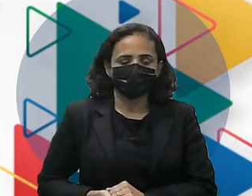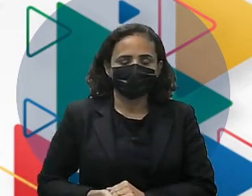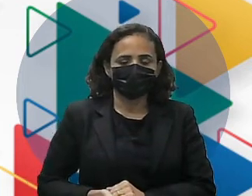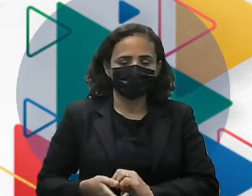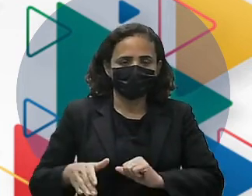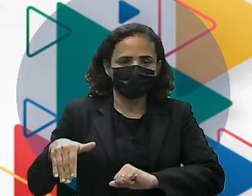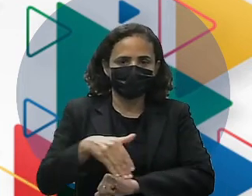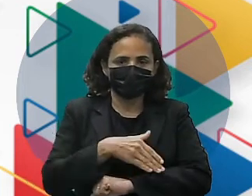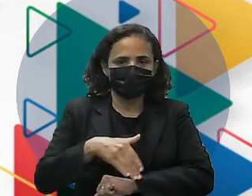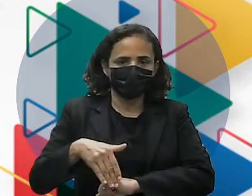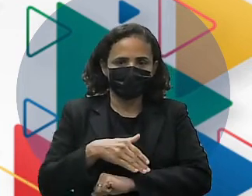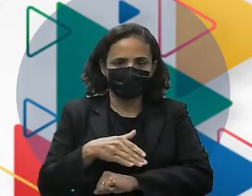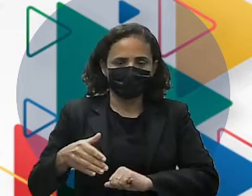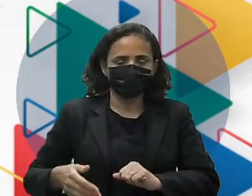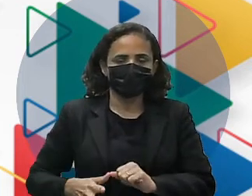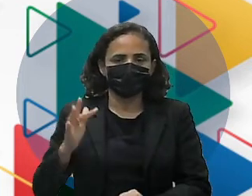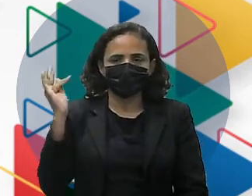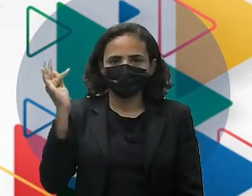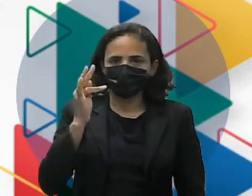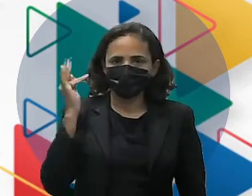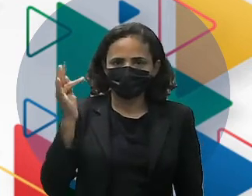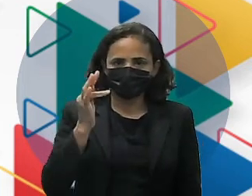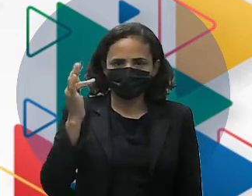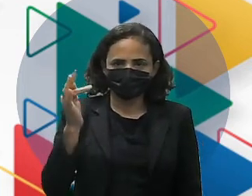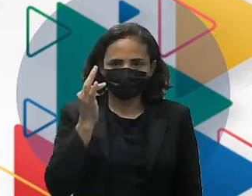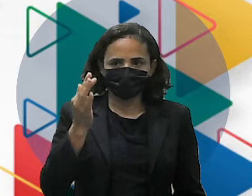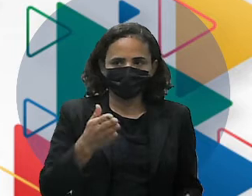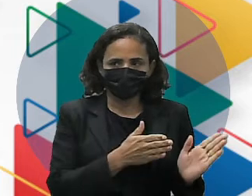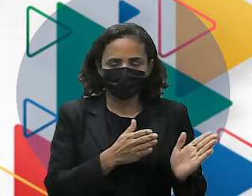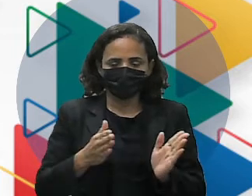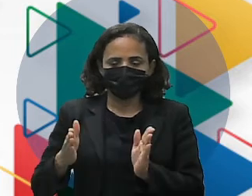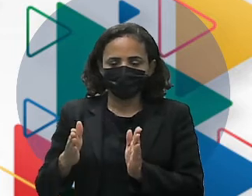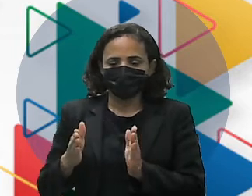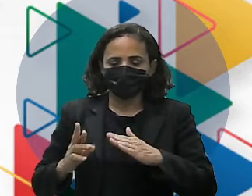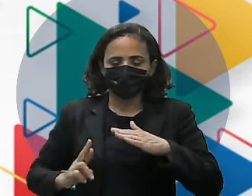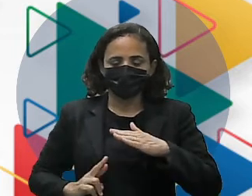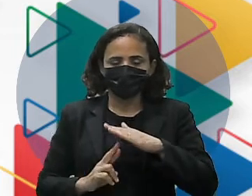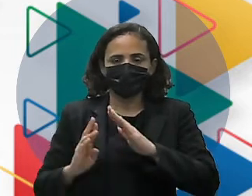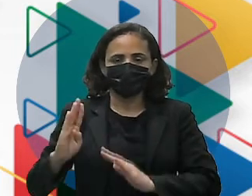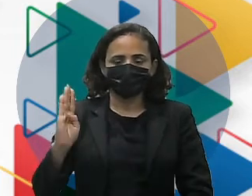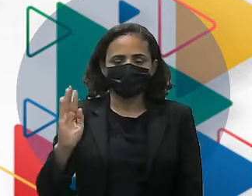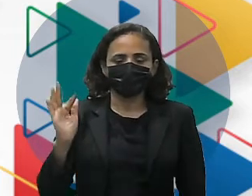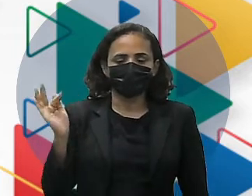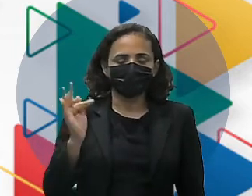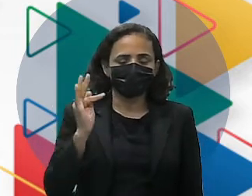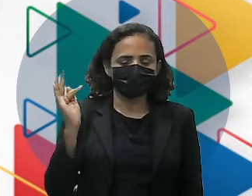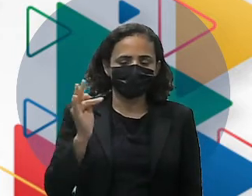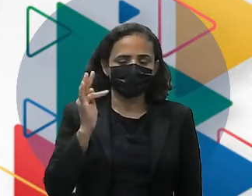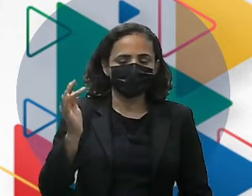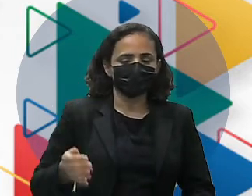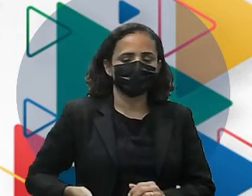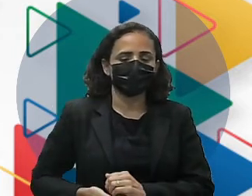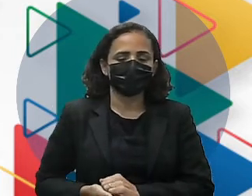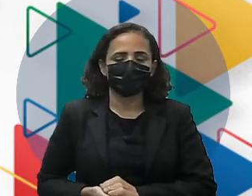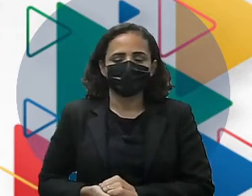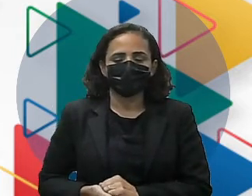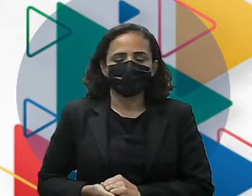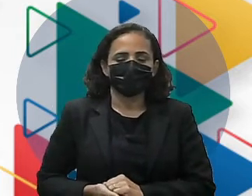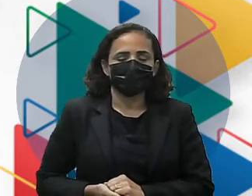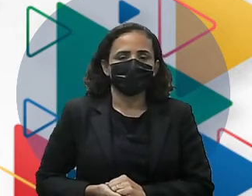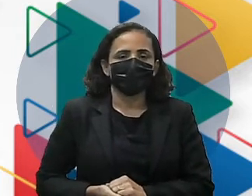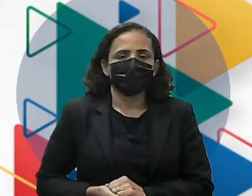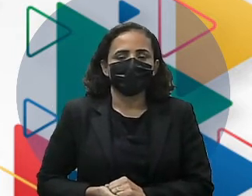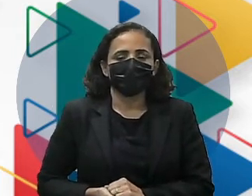estrada federal, olha, rodovia federal, tá certo? Vou colocar aqui como o texto traz para a gente,